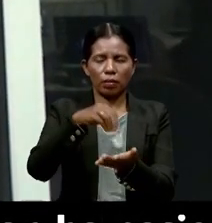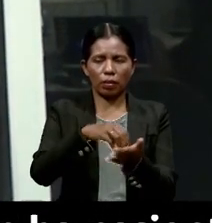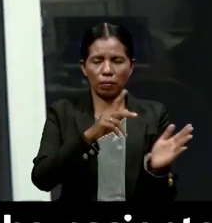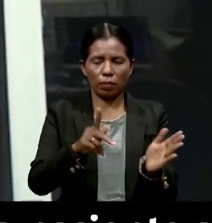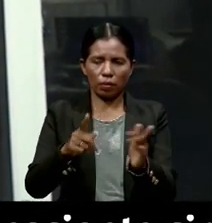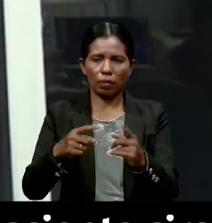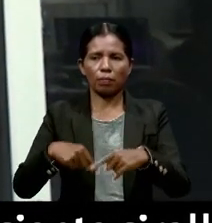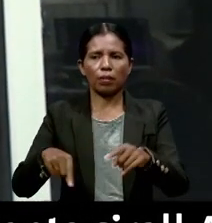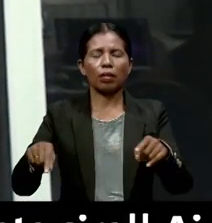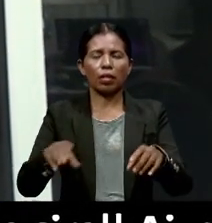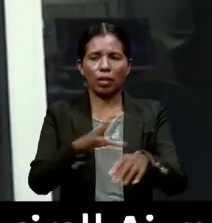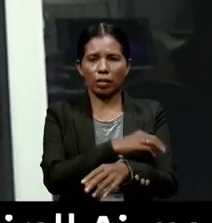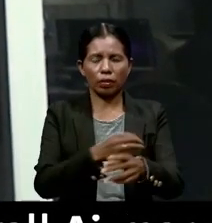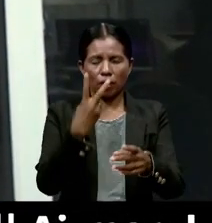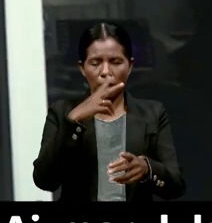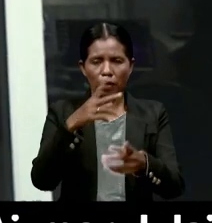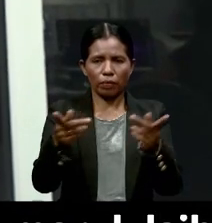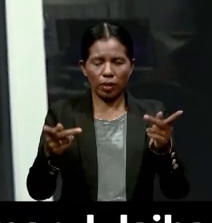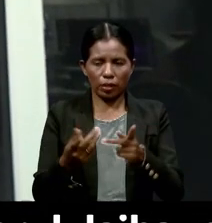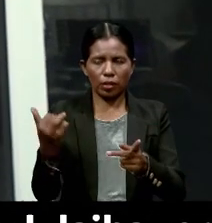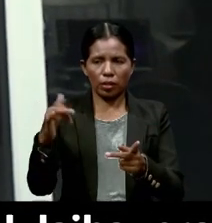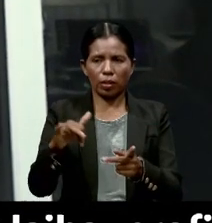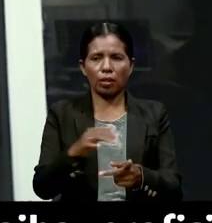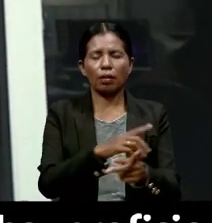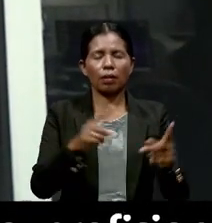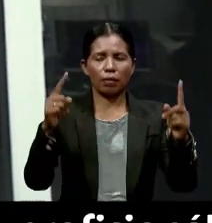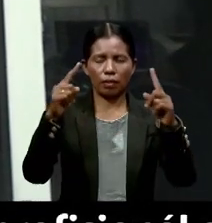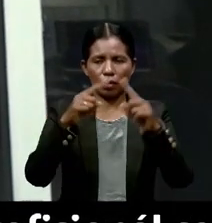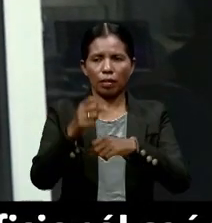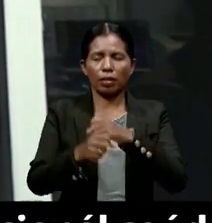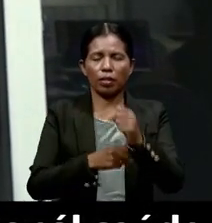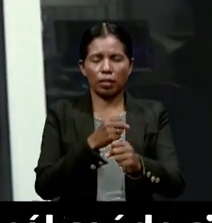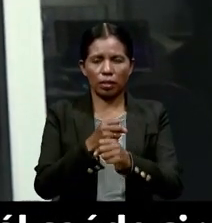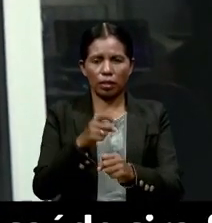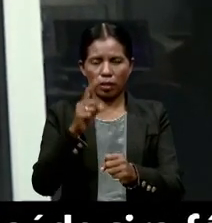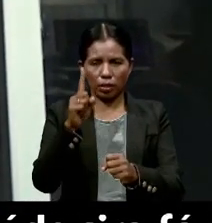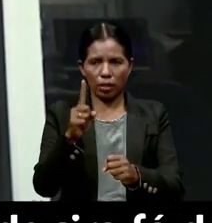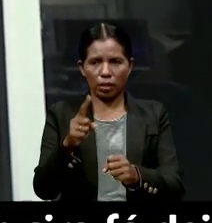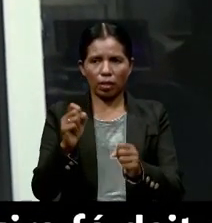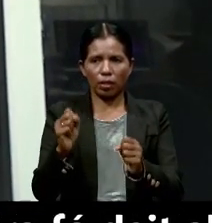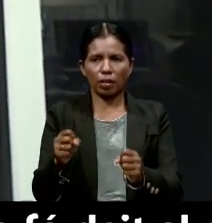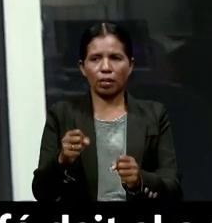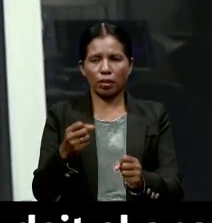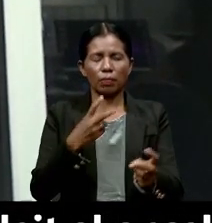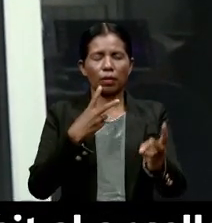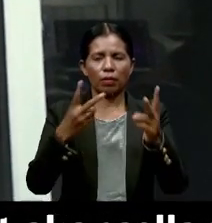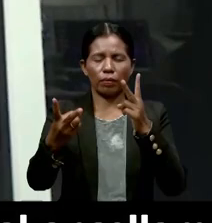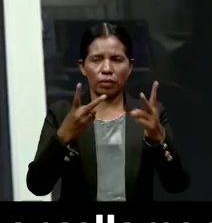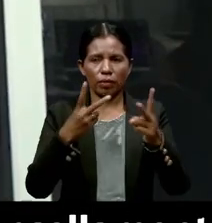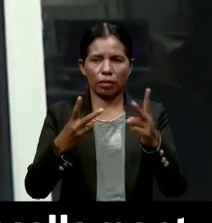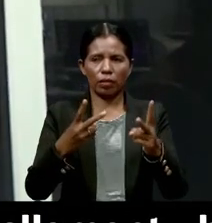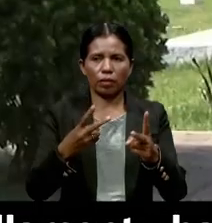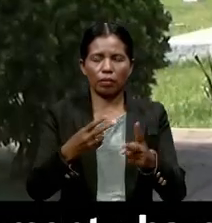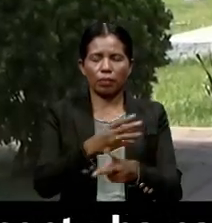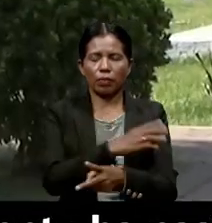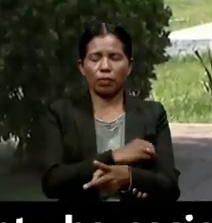vai em para assegurar. Jardim Serné vai, tina nene, a tu assegura dit, vai visita Santo Padre